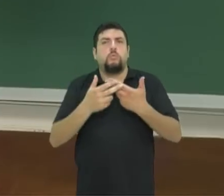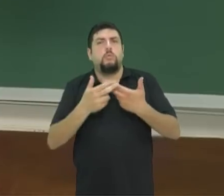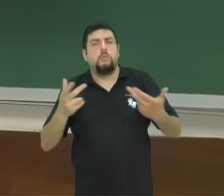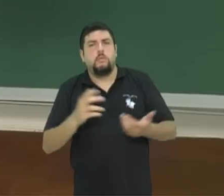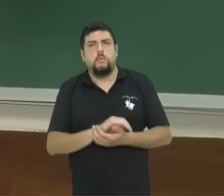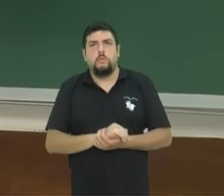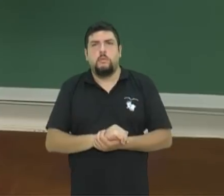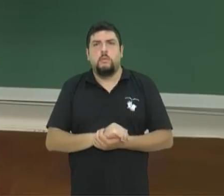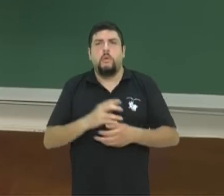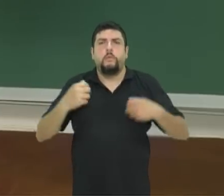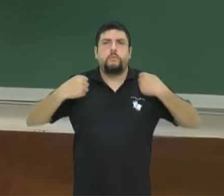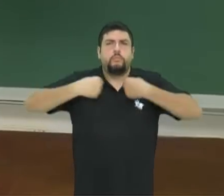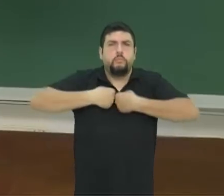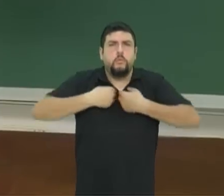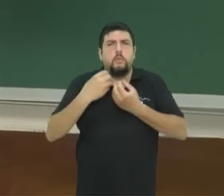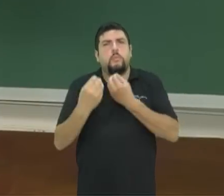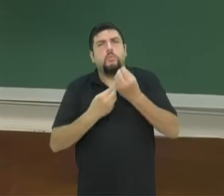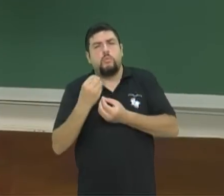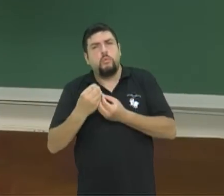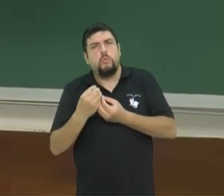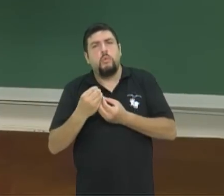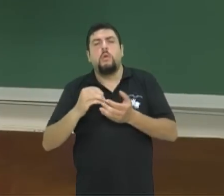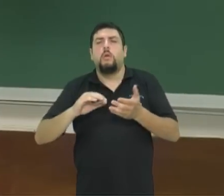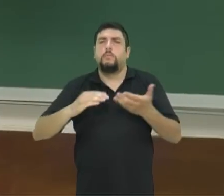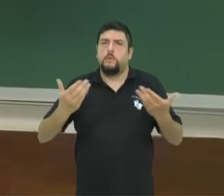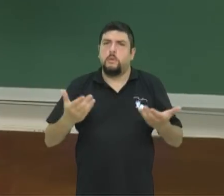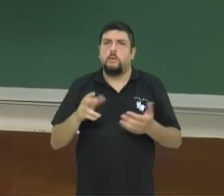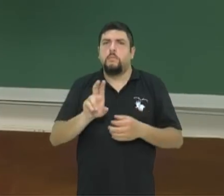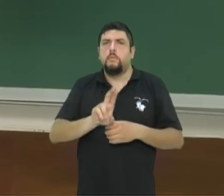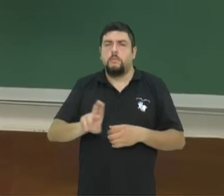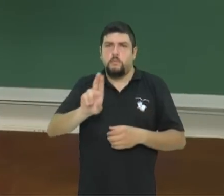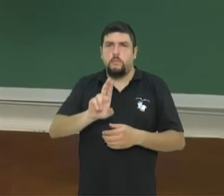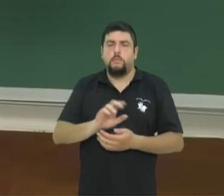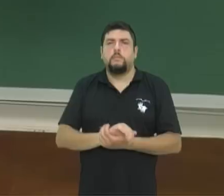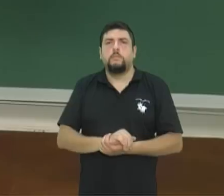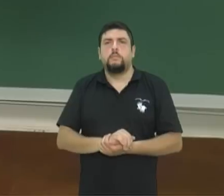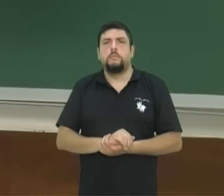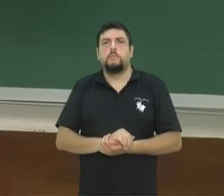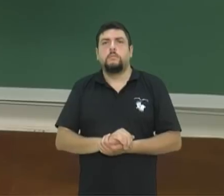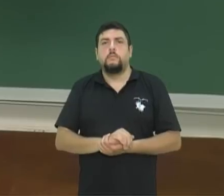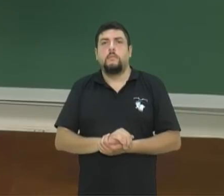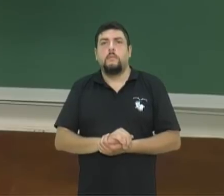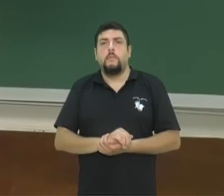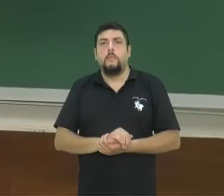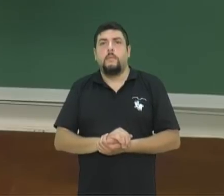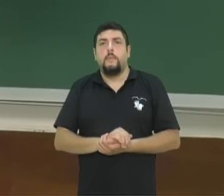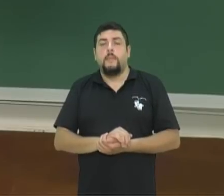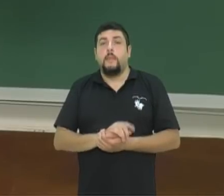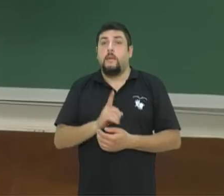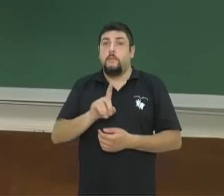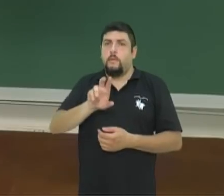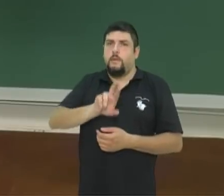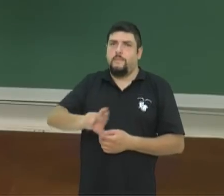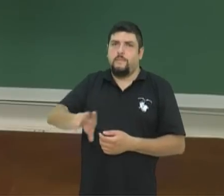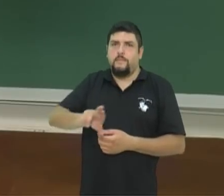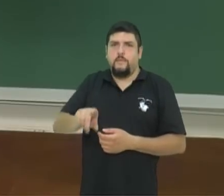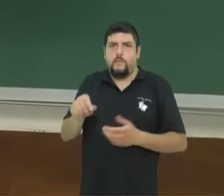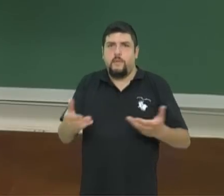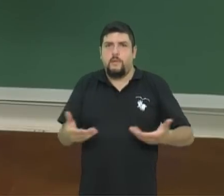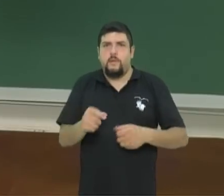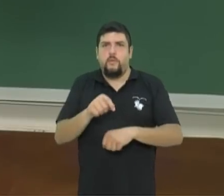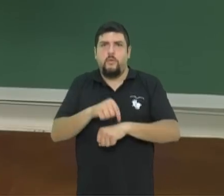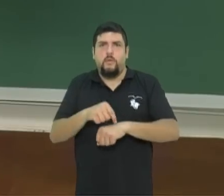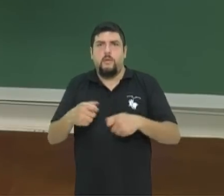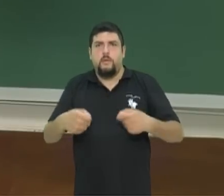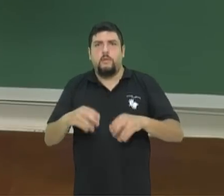vestimenta, enfim, tudo isso colabora, né, para programar final de semana, feriado e etc, né? Não muito nesses tempos atuais por conta de que a gente tem que ficar em